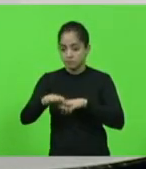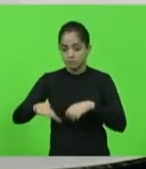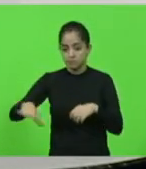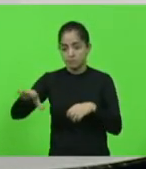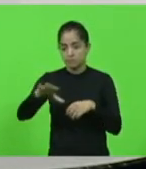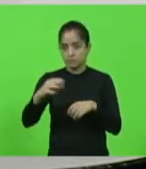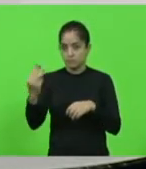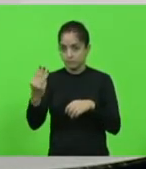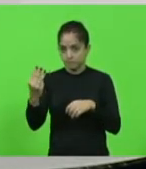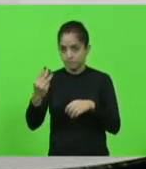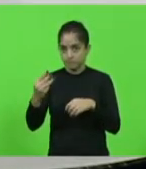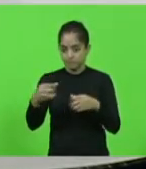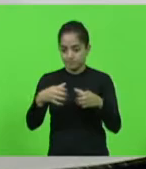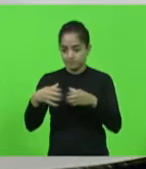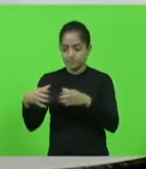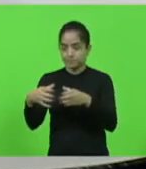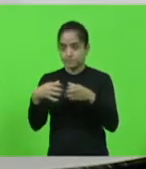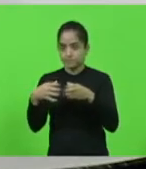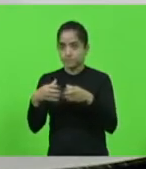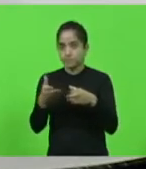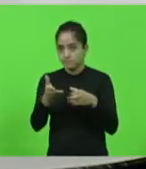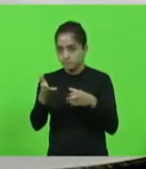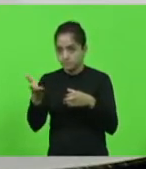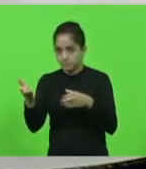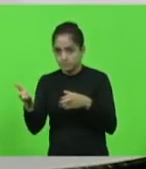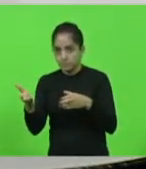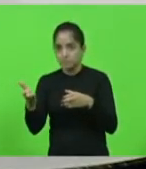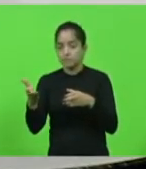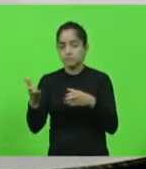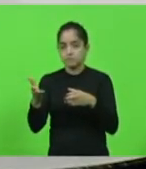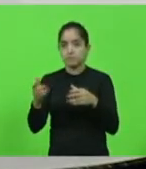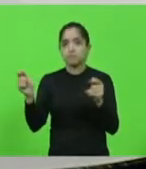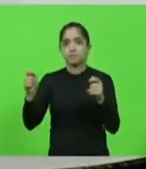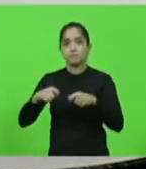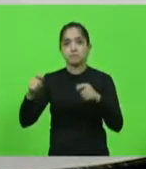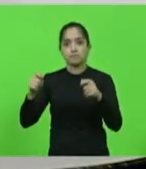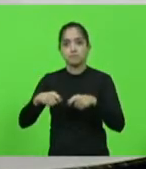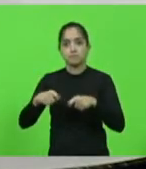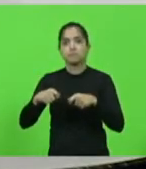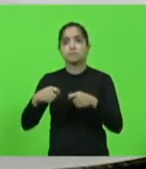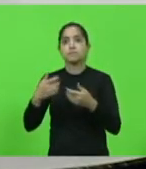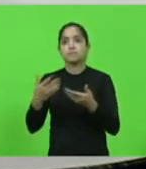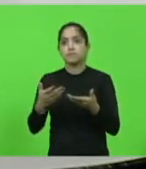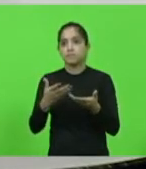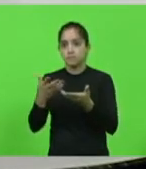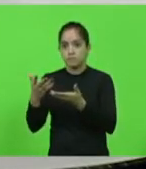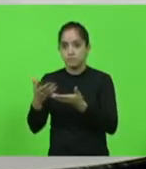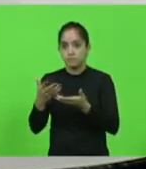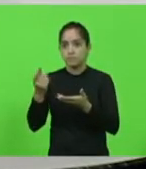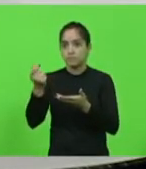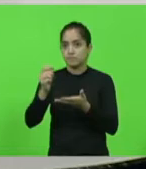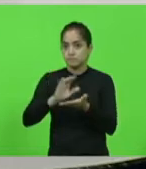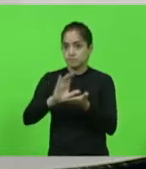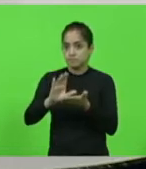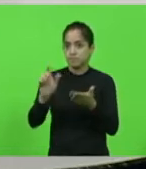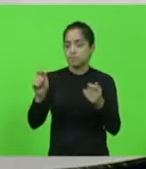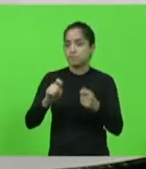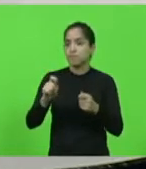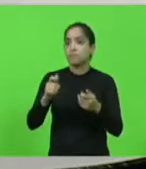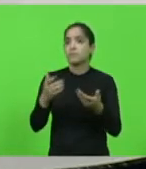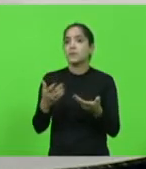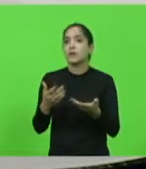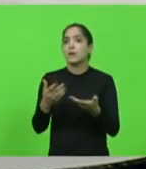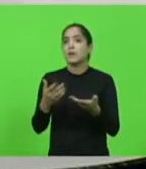destas instituições, para que elas se tornem elegíveis pelos empresários para buscar esses financiamentos. Mas, além